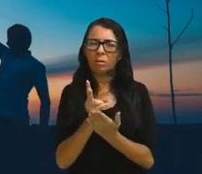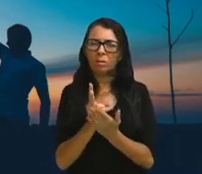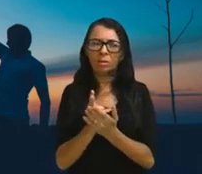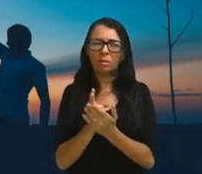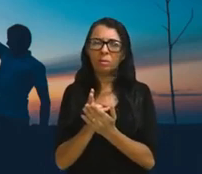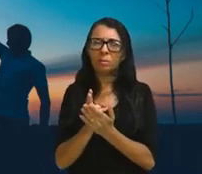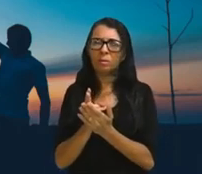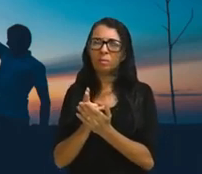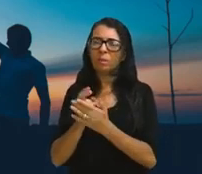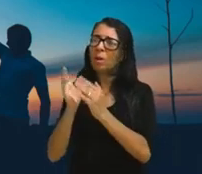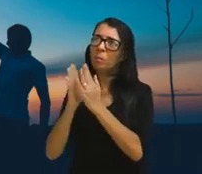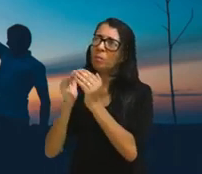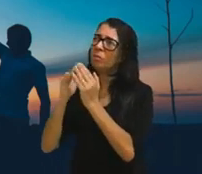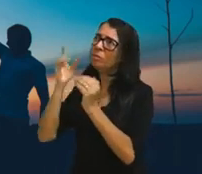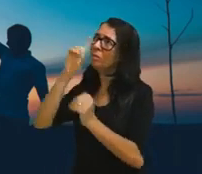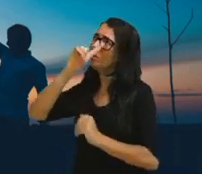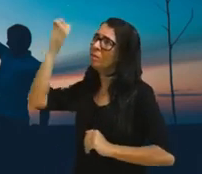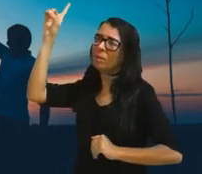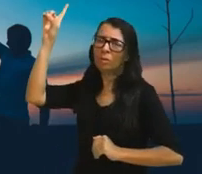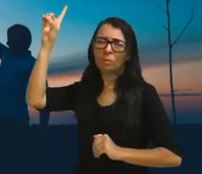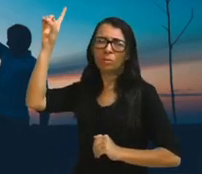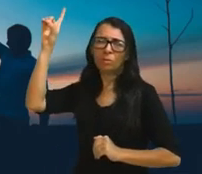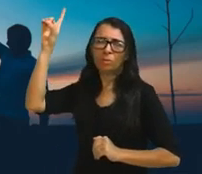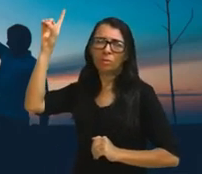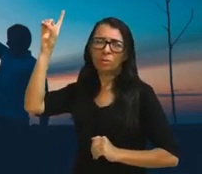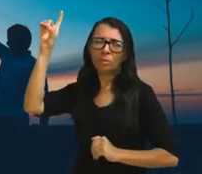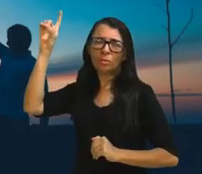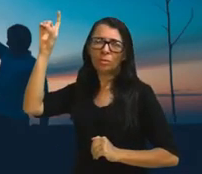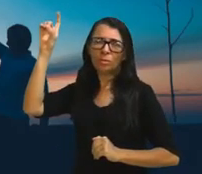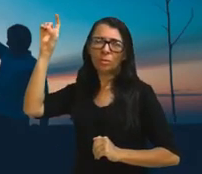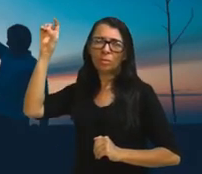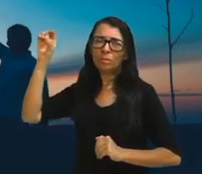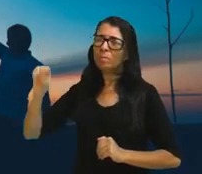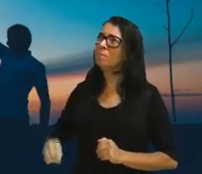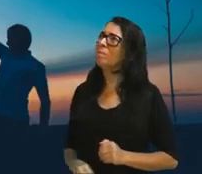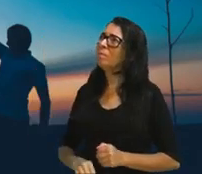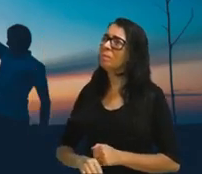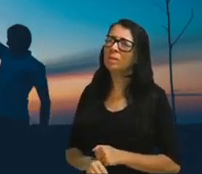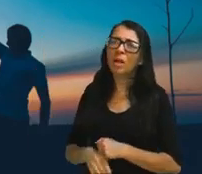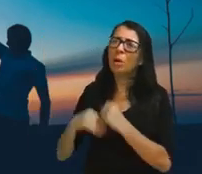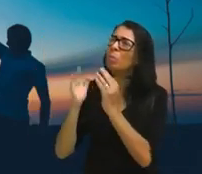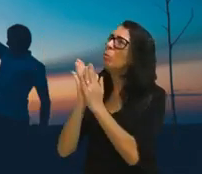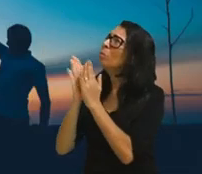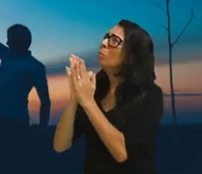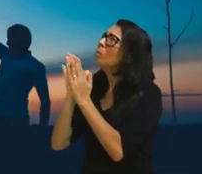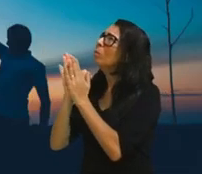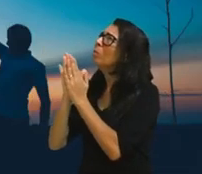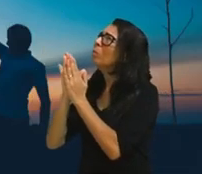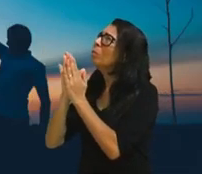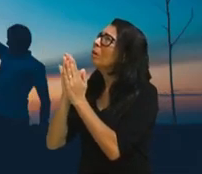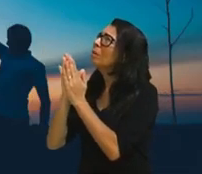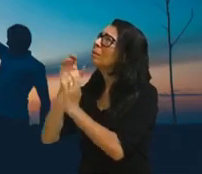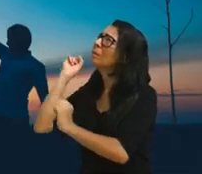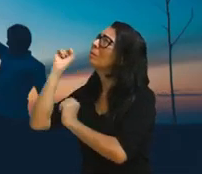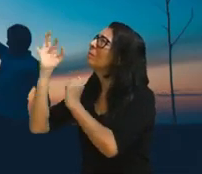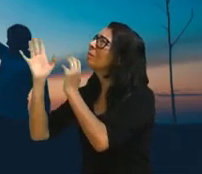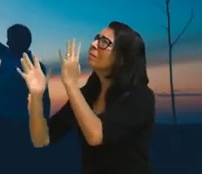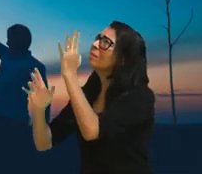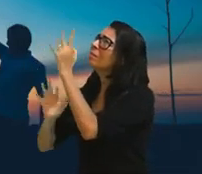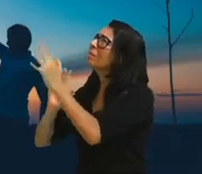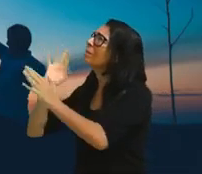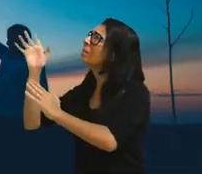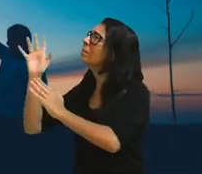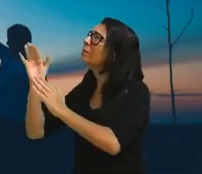palavras o seu sentimento diante do Senhor. Que o Senhor te ouça, que o Senhor se